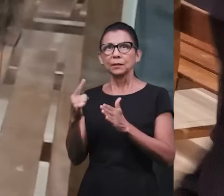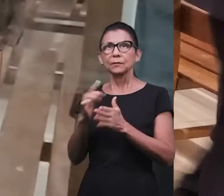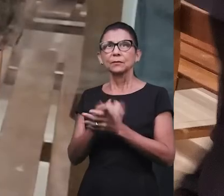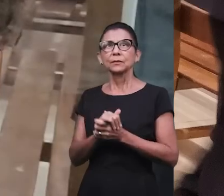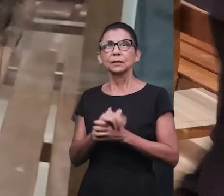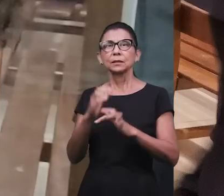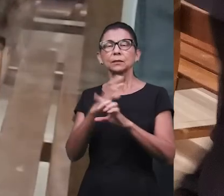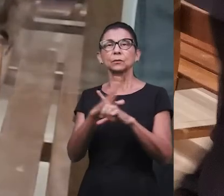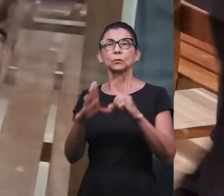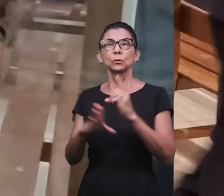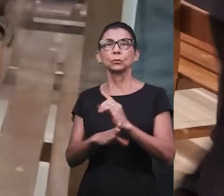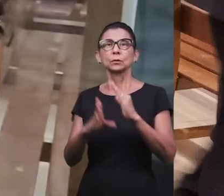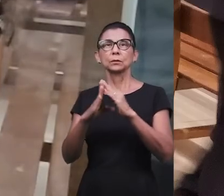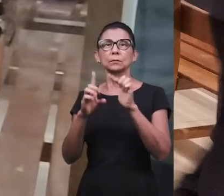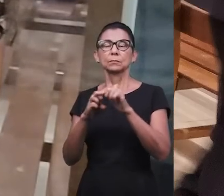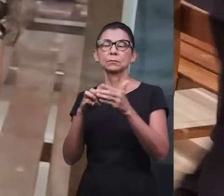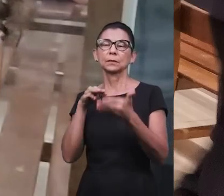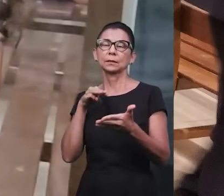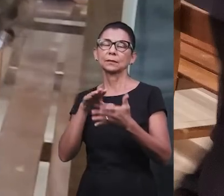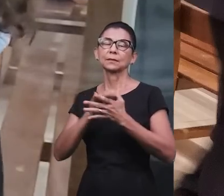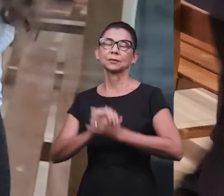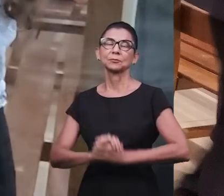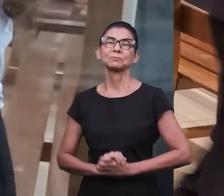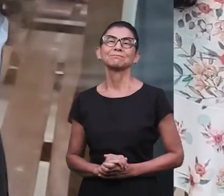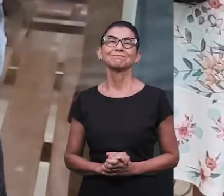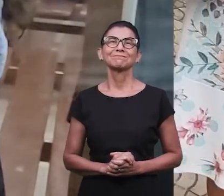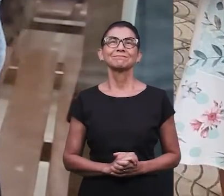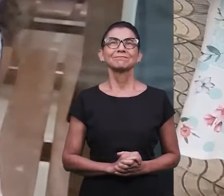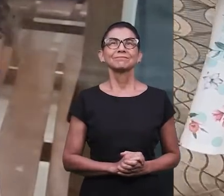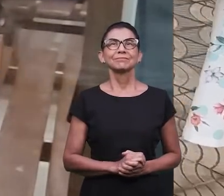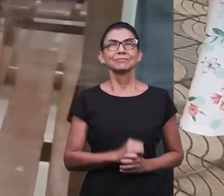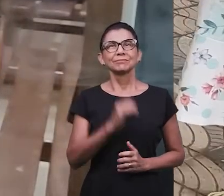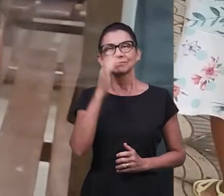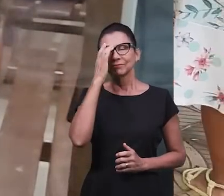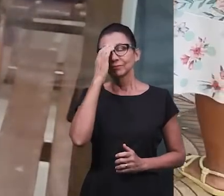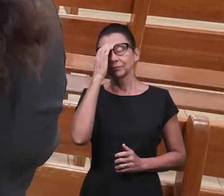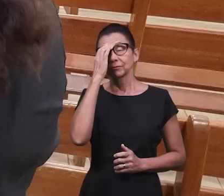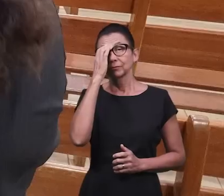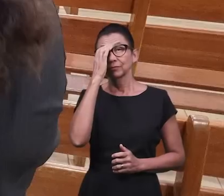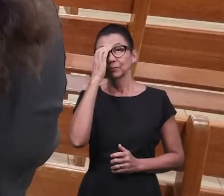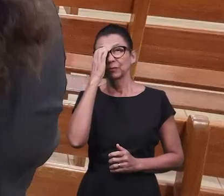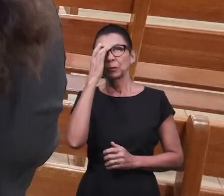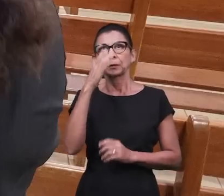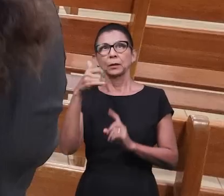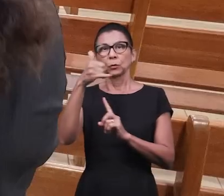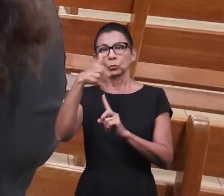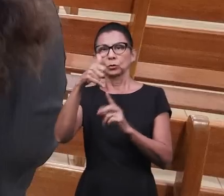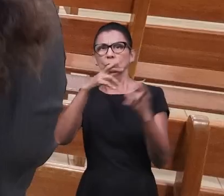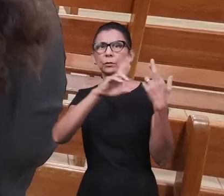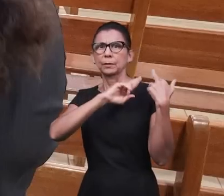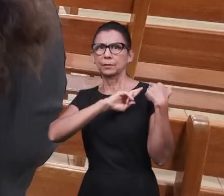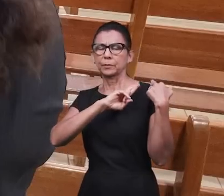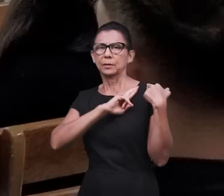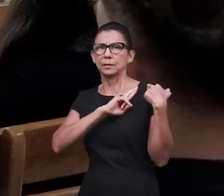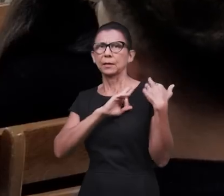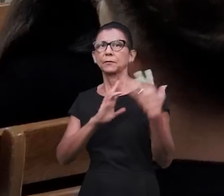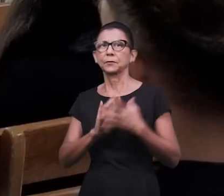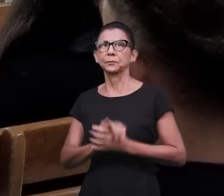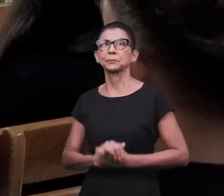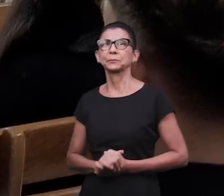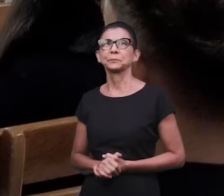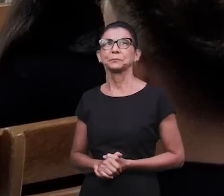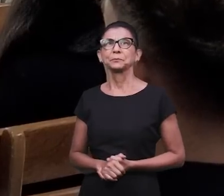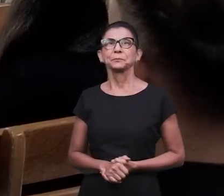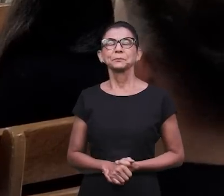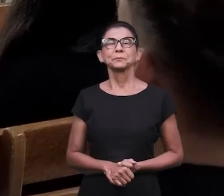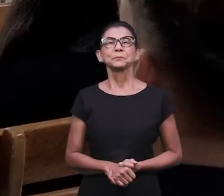um culto na nossa igreja em São Félix de Minas, que está sendo assistida pelo ungido Beraldo. Louvado seja o nome do